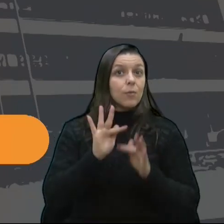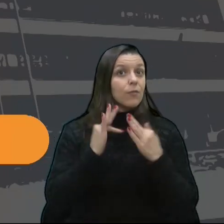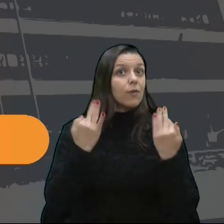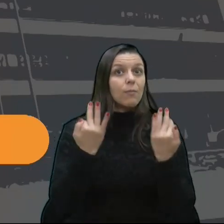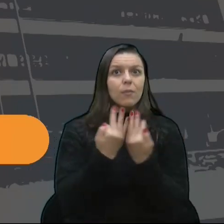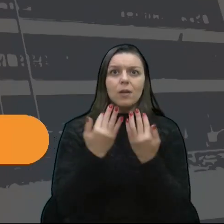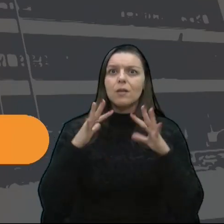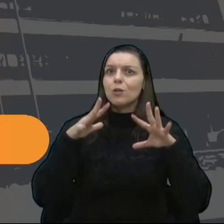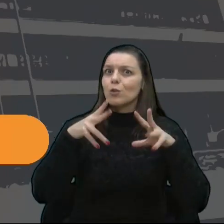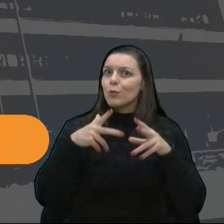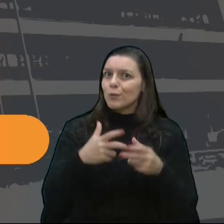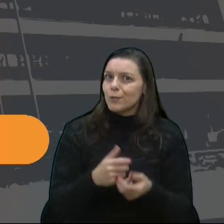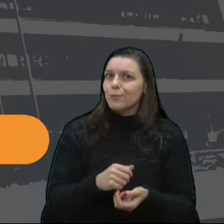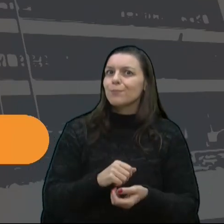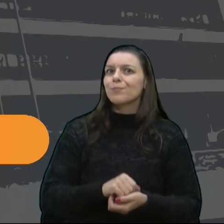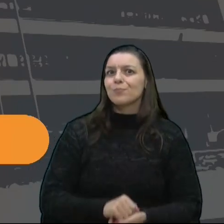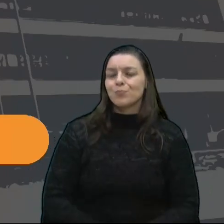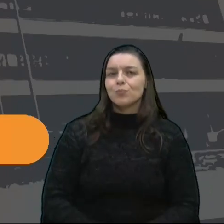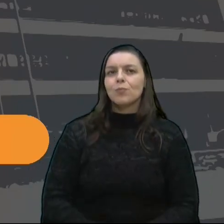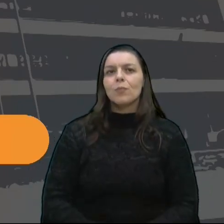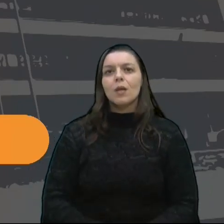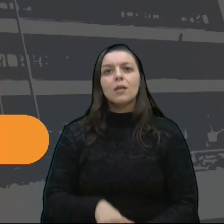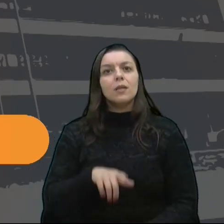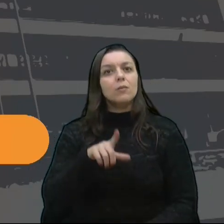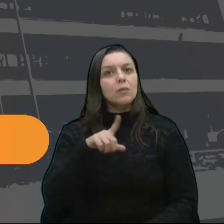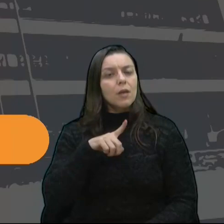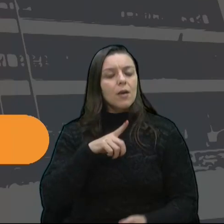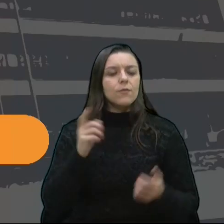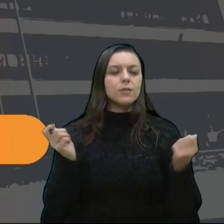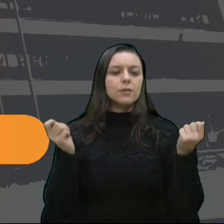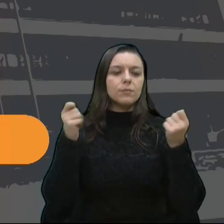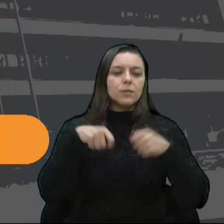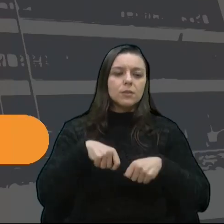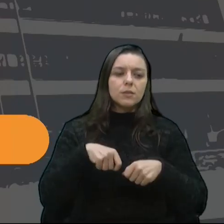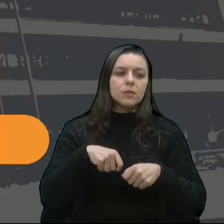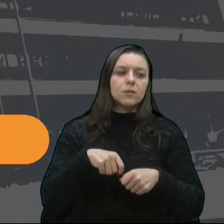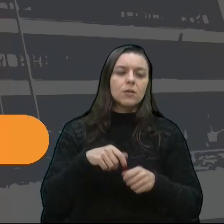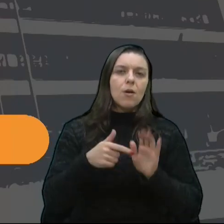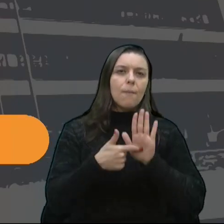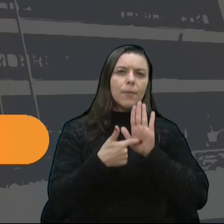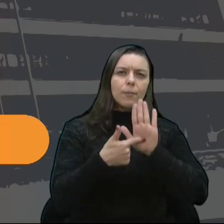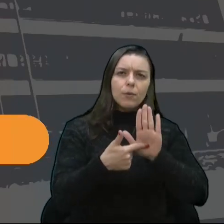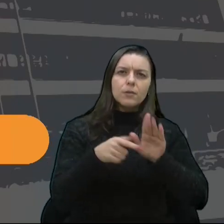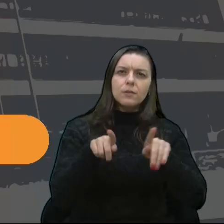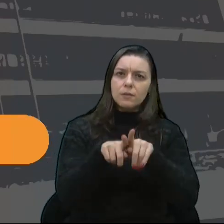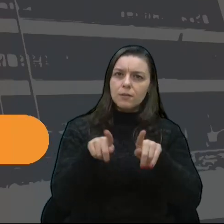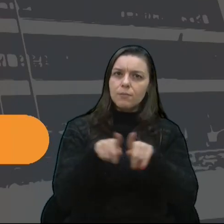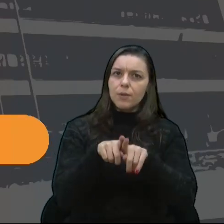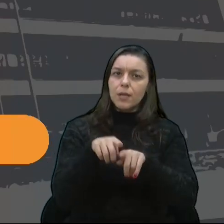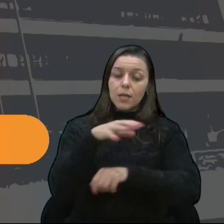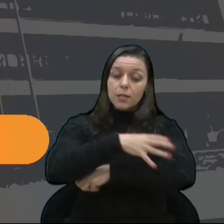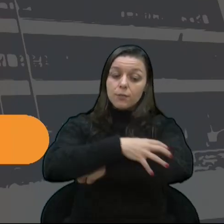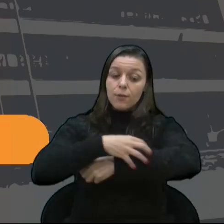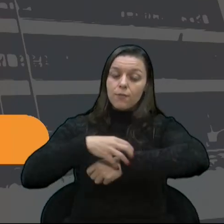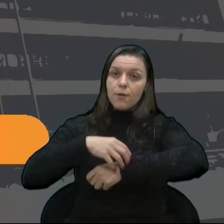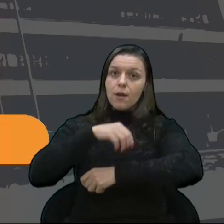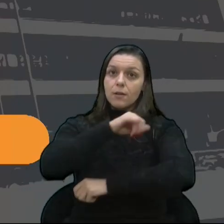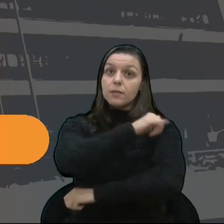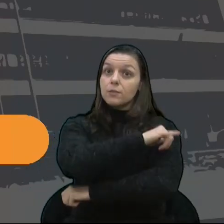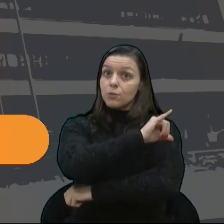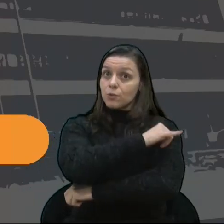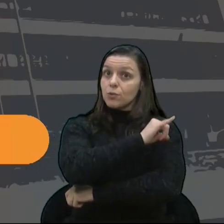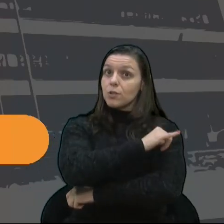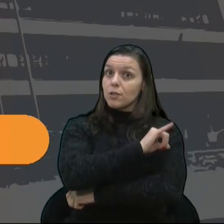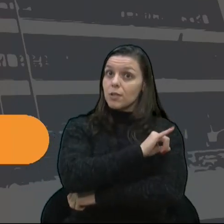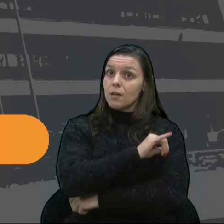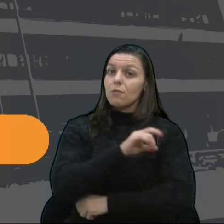distintos assim que a gente teve ali durante as capacitações, para mostrar também que as favelas aqui do Rio de Janeiro, as favelas do Brasil, elas têm